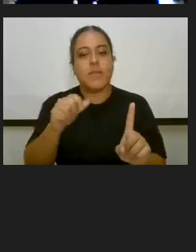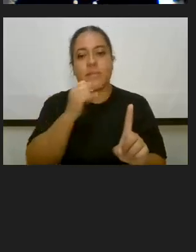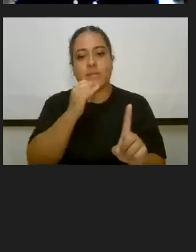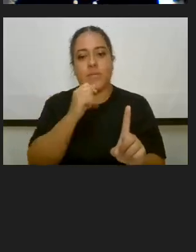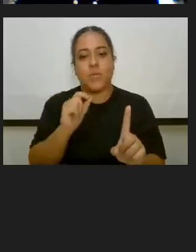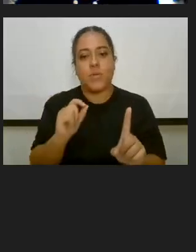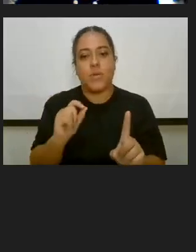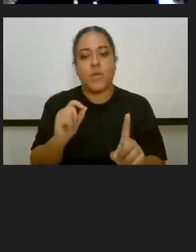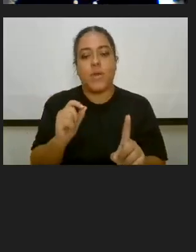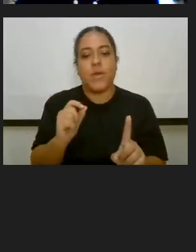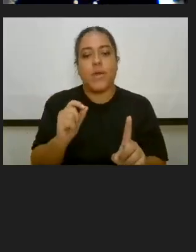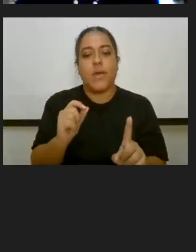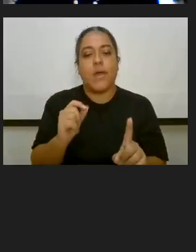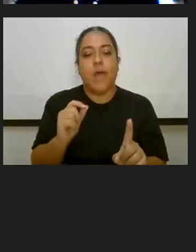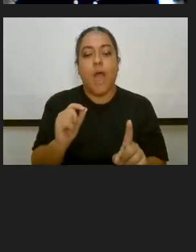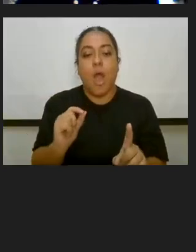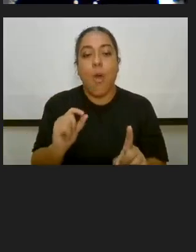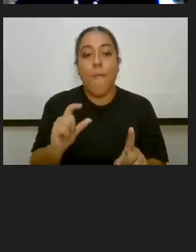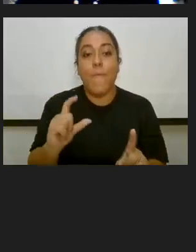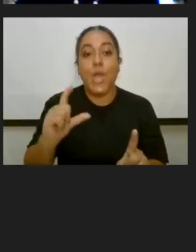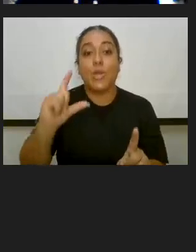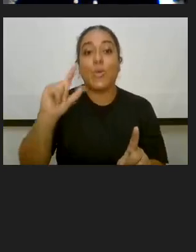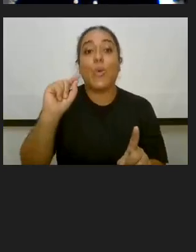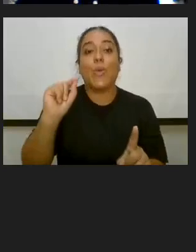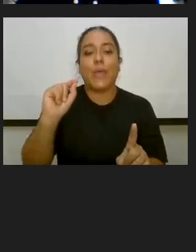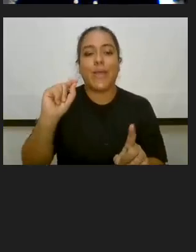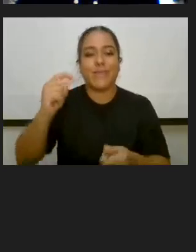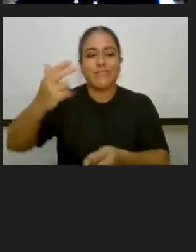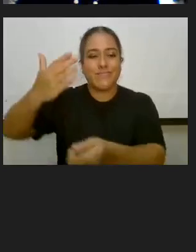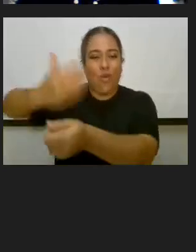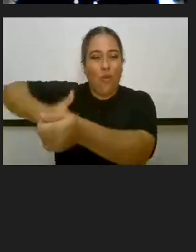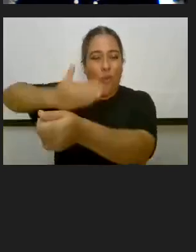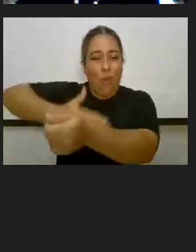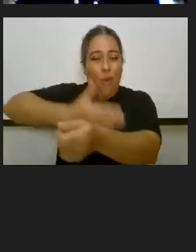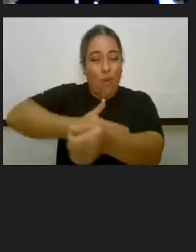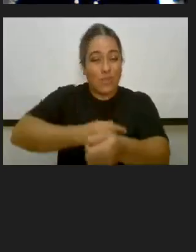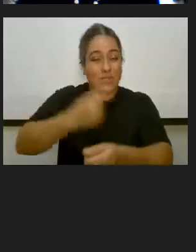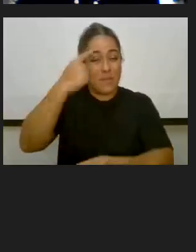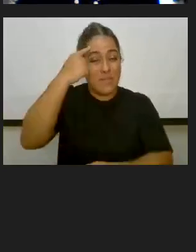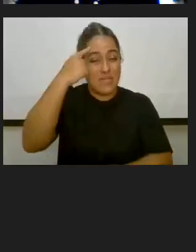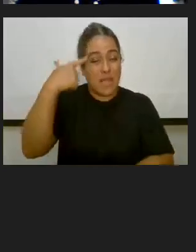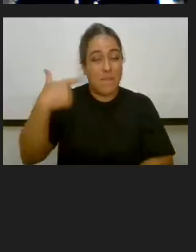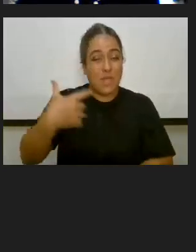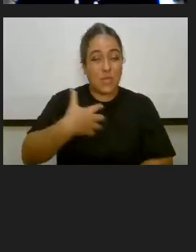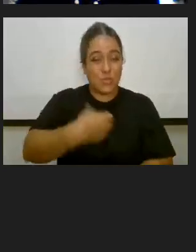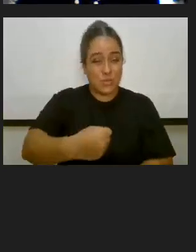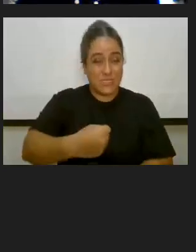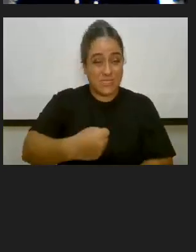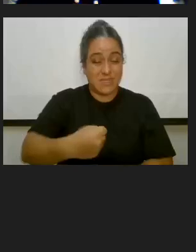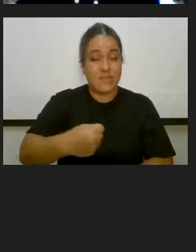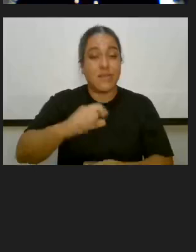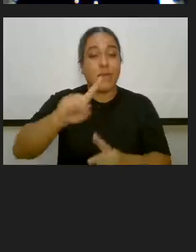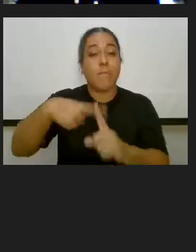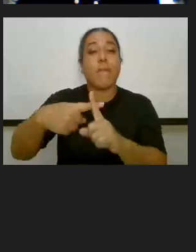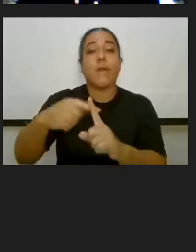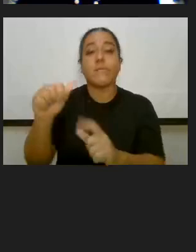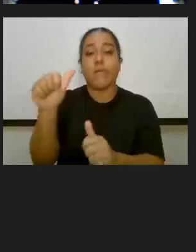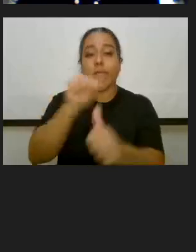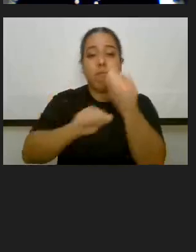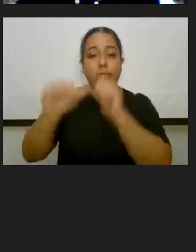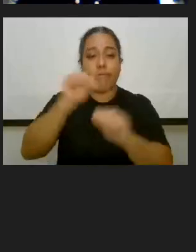consumo de álcool como de automutilação e pensamento suicida, eles são mais elevados do que a